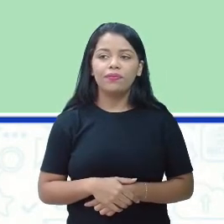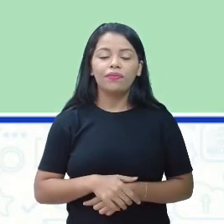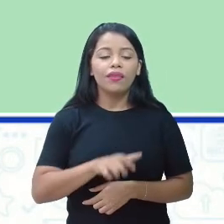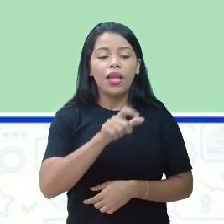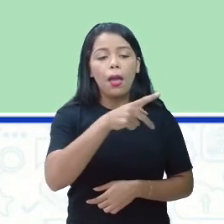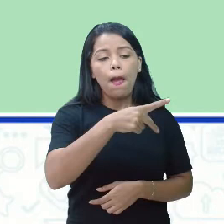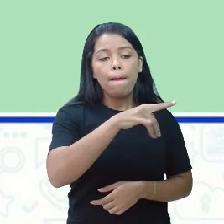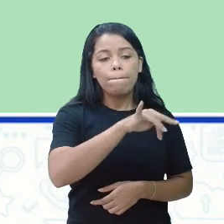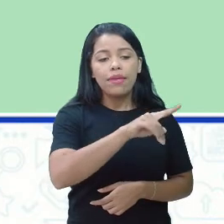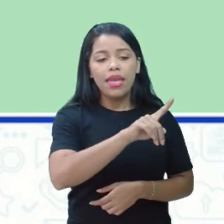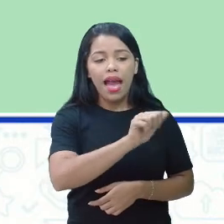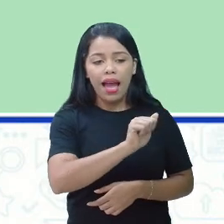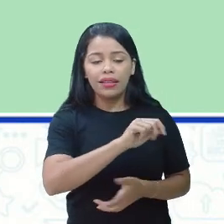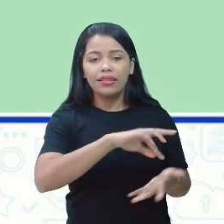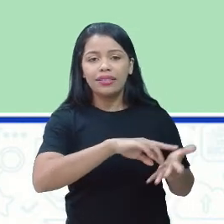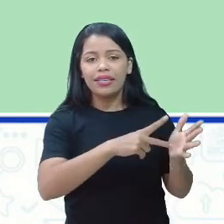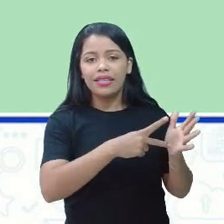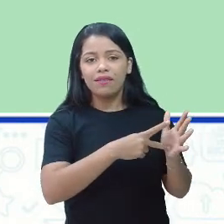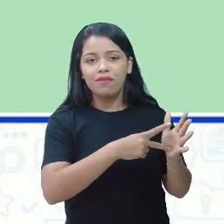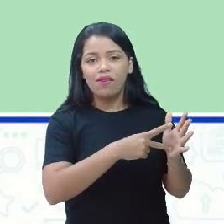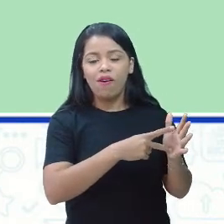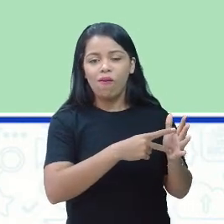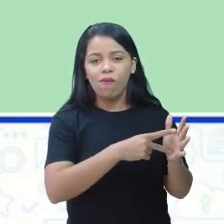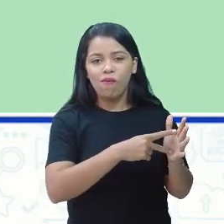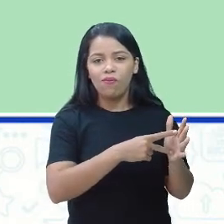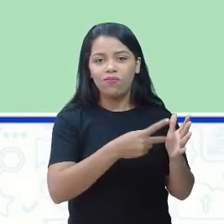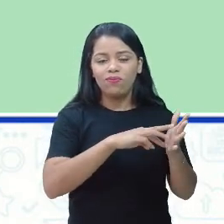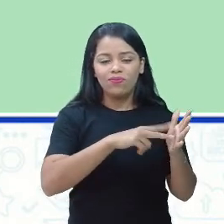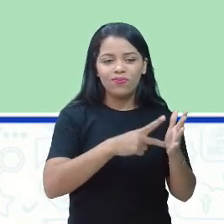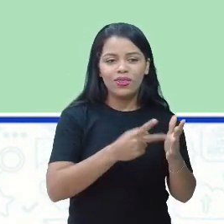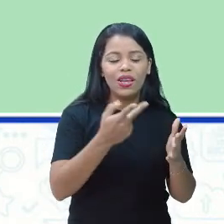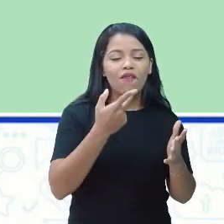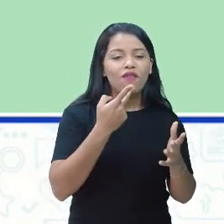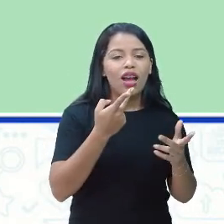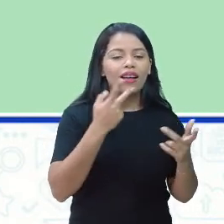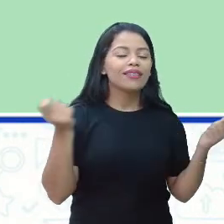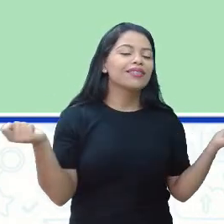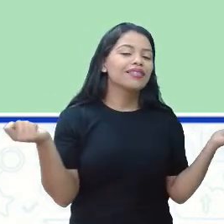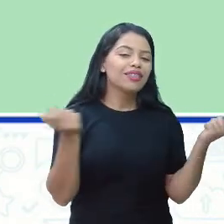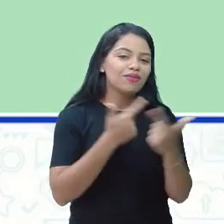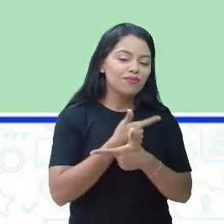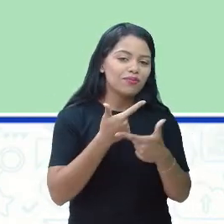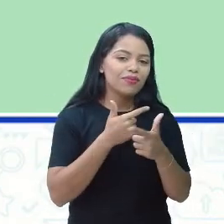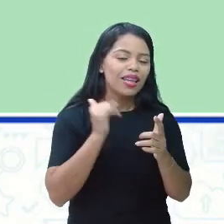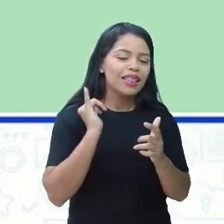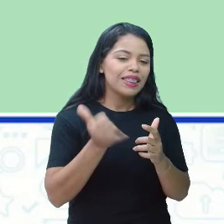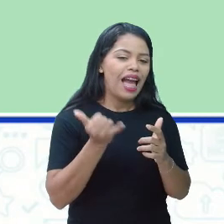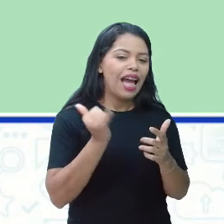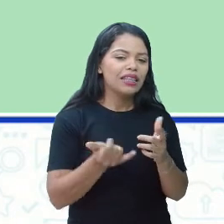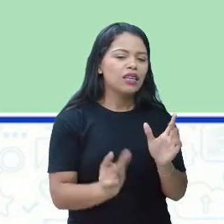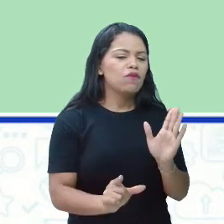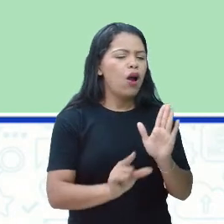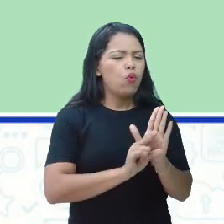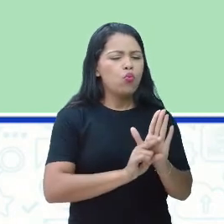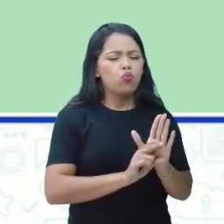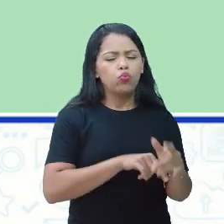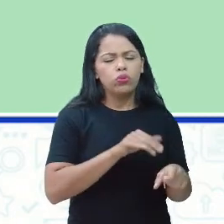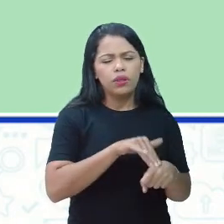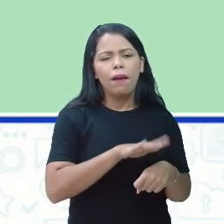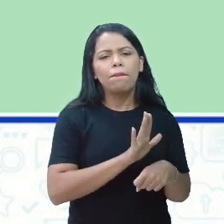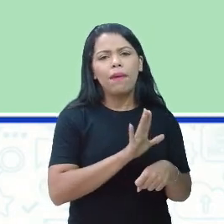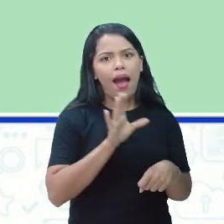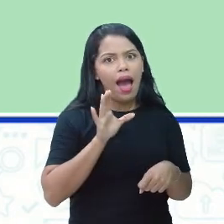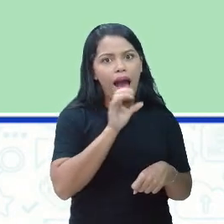piada significa literalmente falar alegre. A piada é uma narrativa ainda mais breve, rápida que